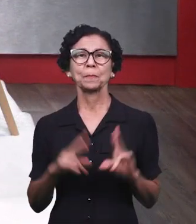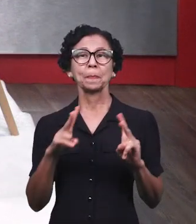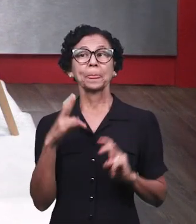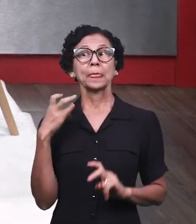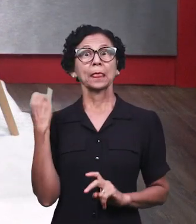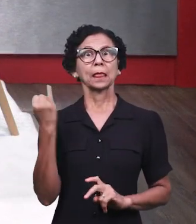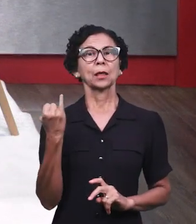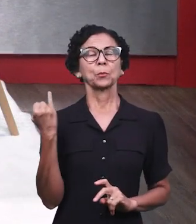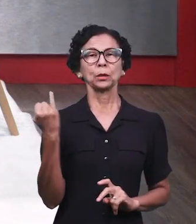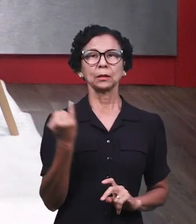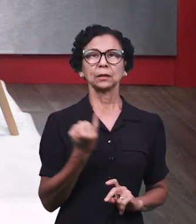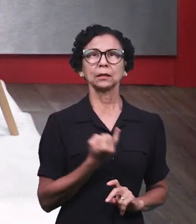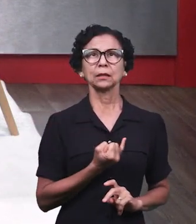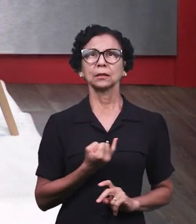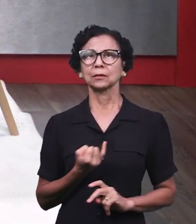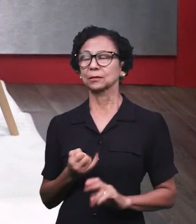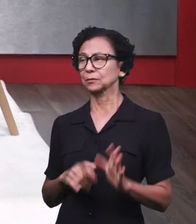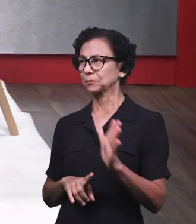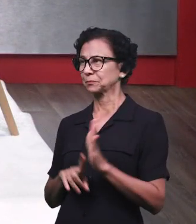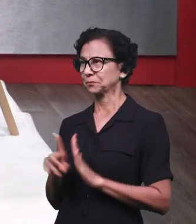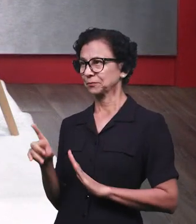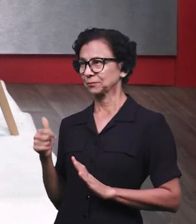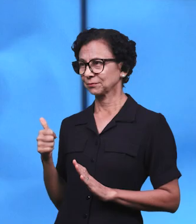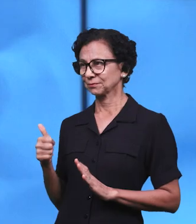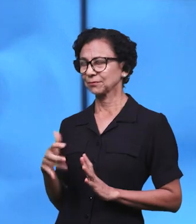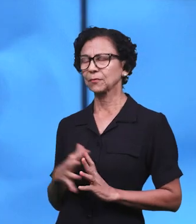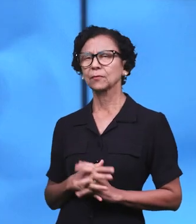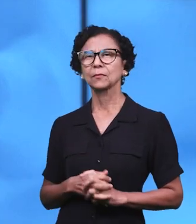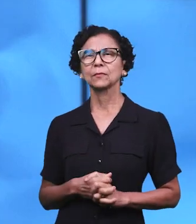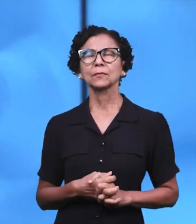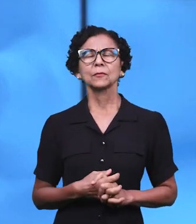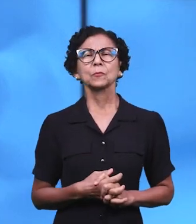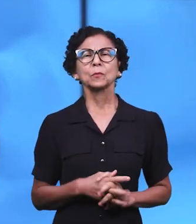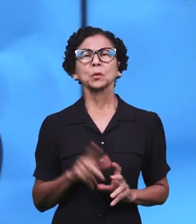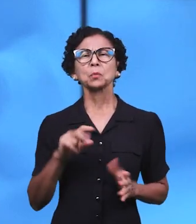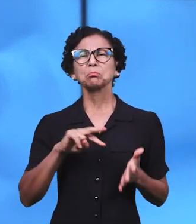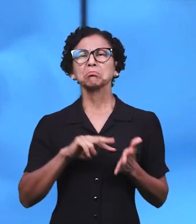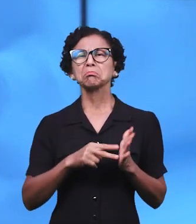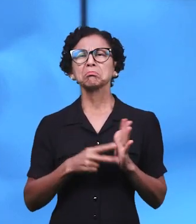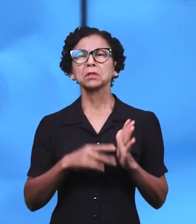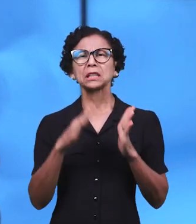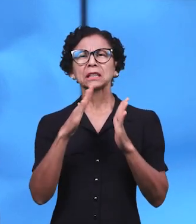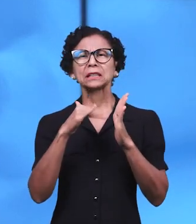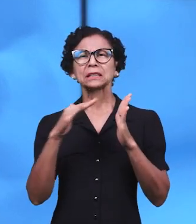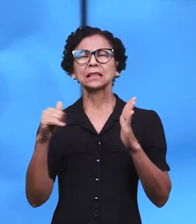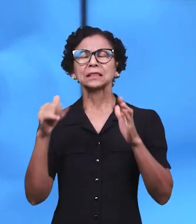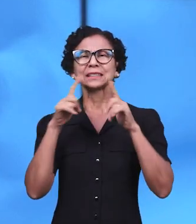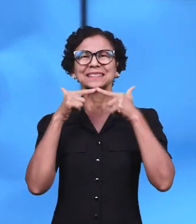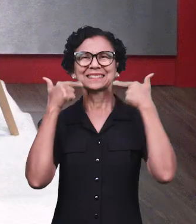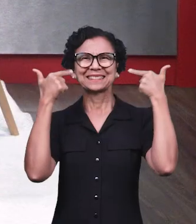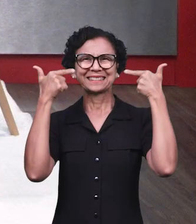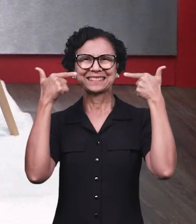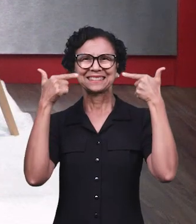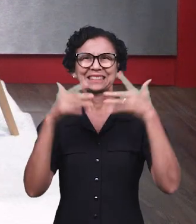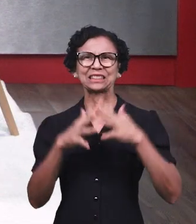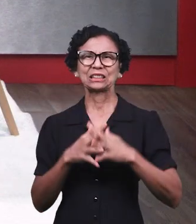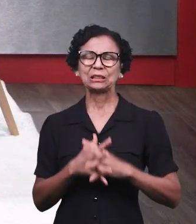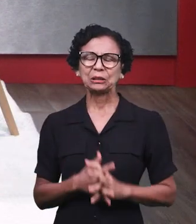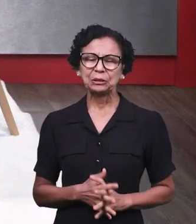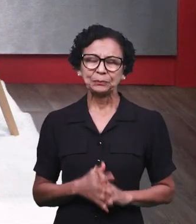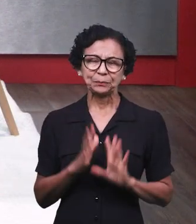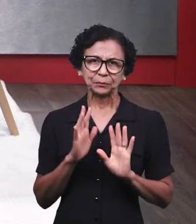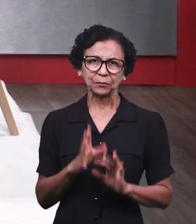importante e relevante. E eu já vou começar com a primeira pergunta, hein? O que define a estética do sorriso, doutora? Então,